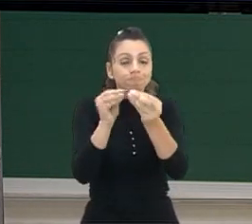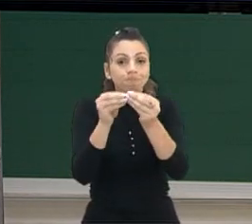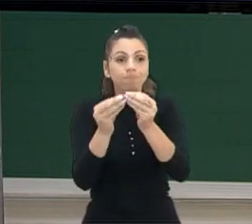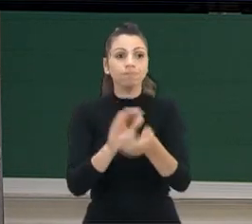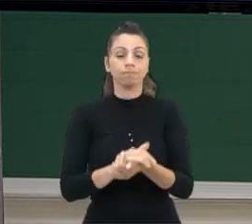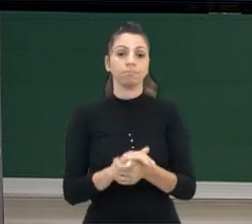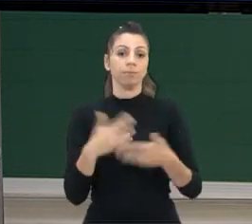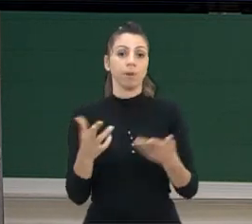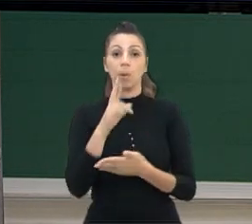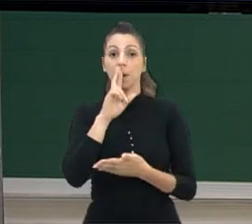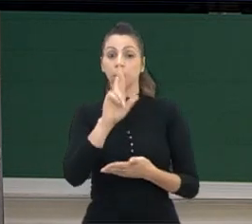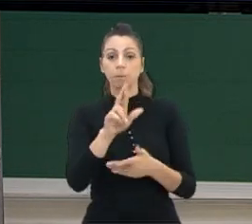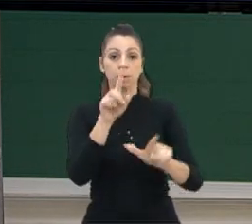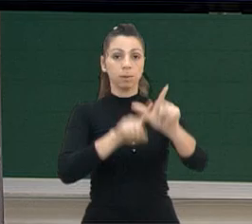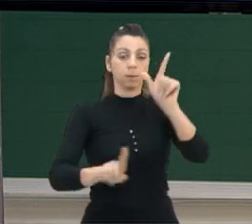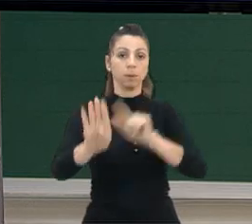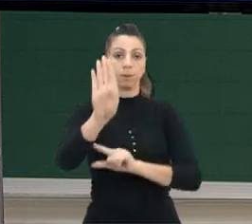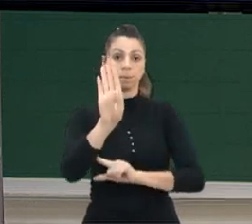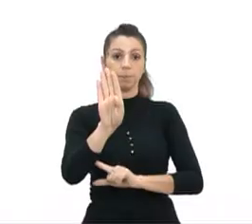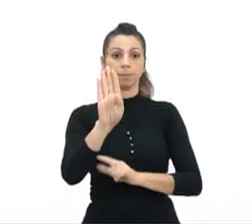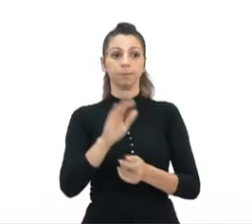a resposta para a letra B vai ser o quê?